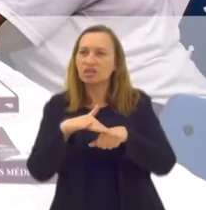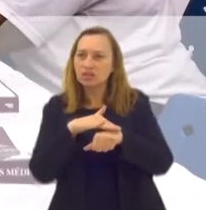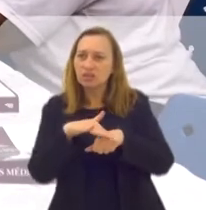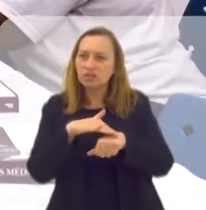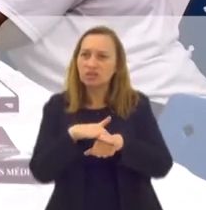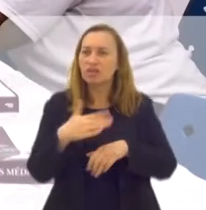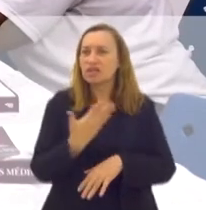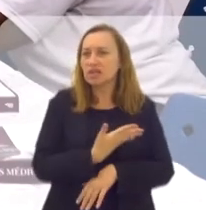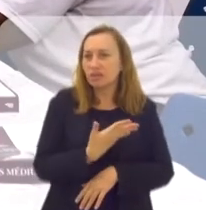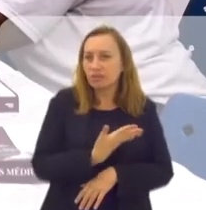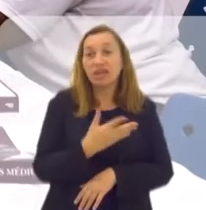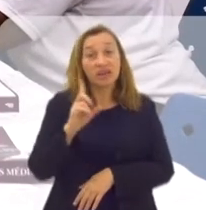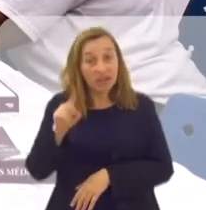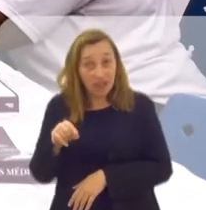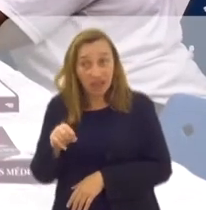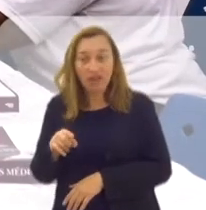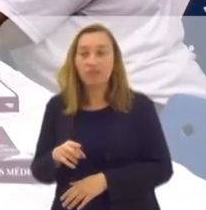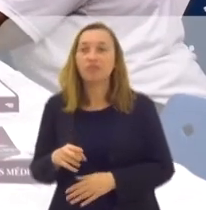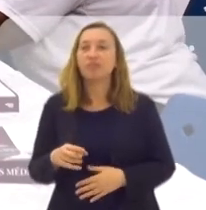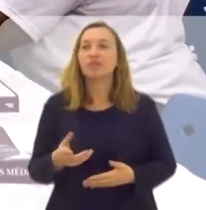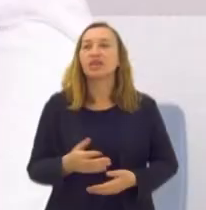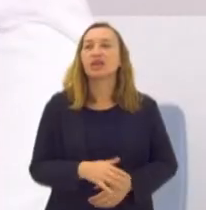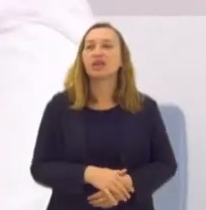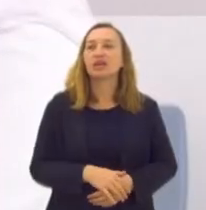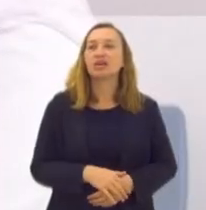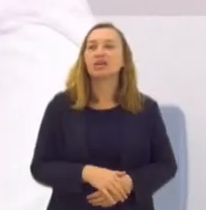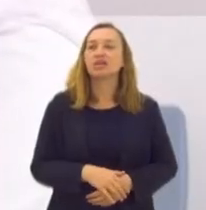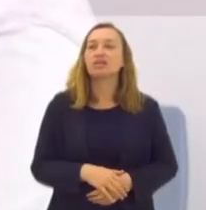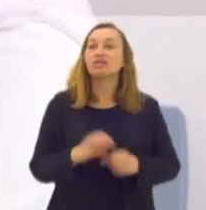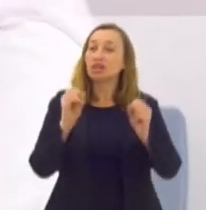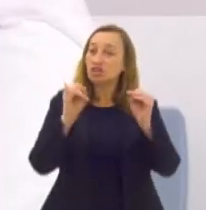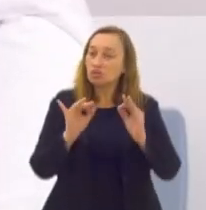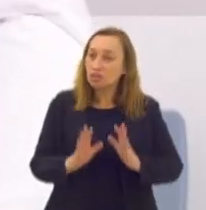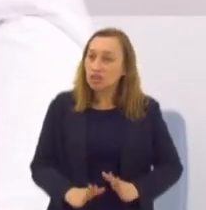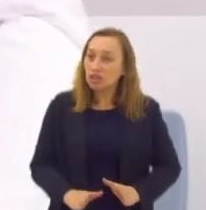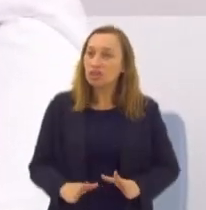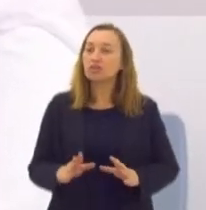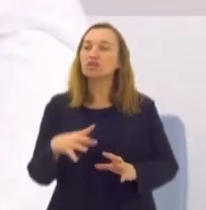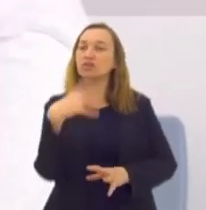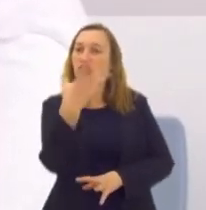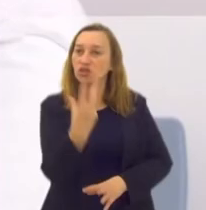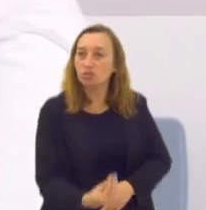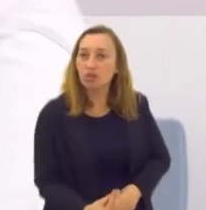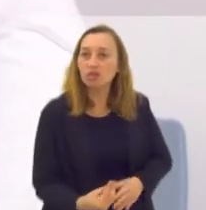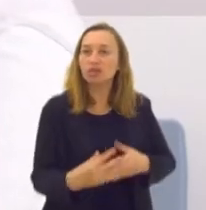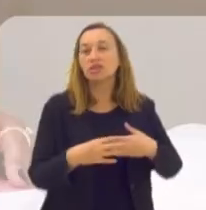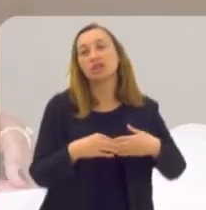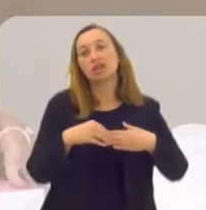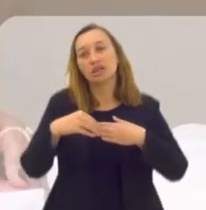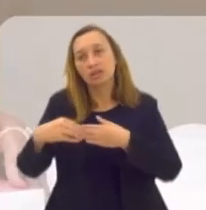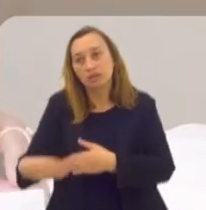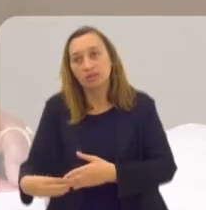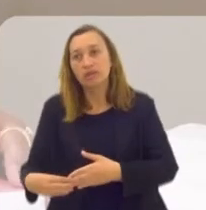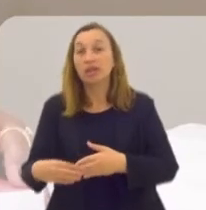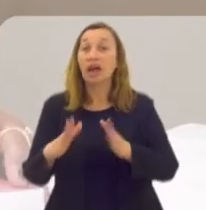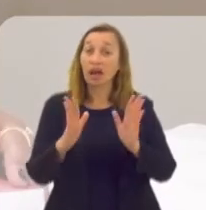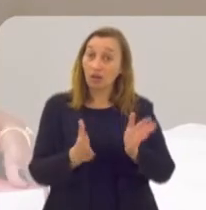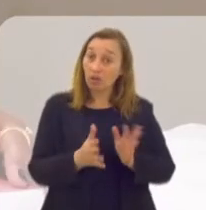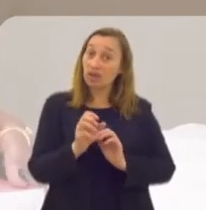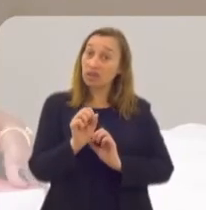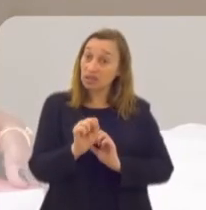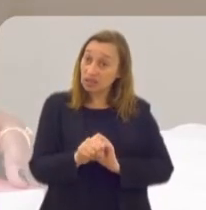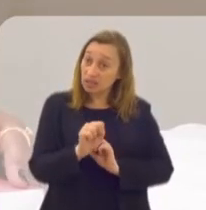nessas conversas, que são conversas amigas, né? Fraternas, a gente vai esclarecendo esses espíritos e eles vão sendo